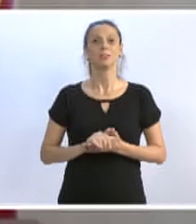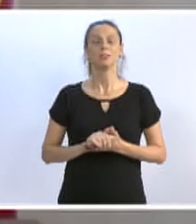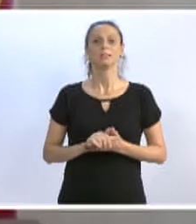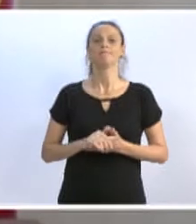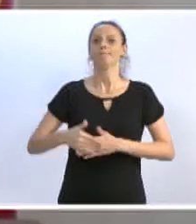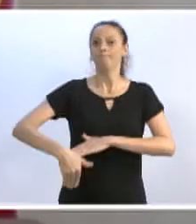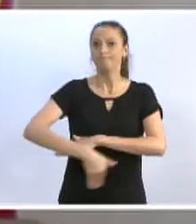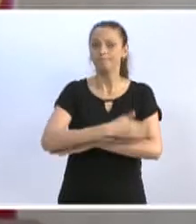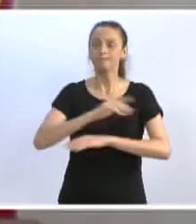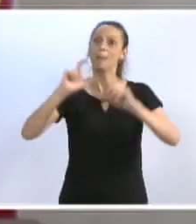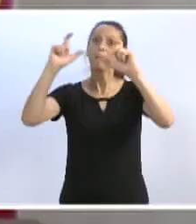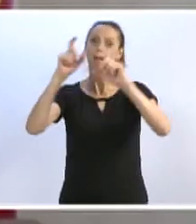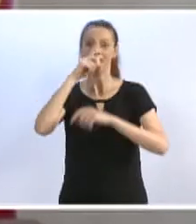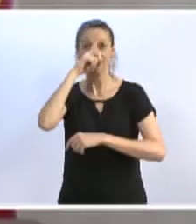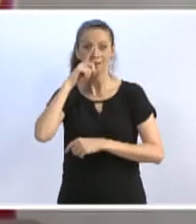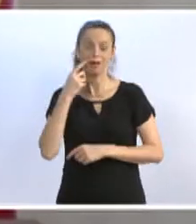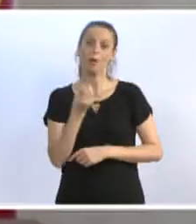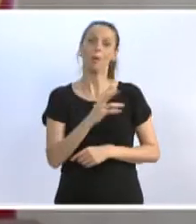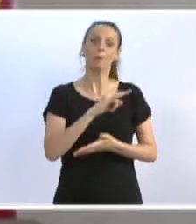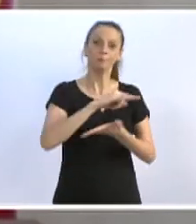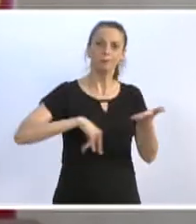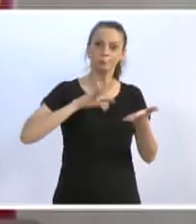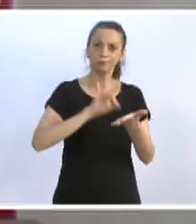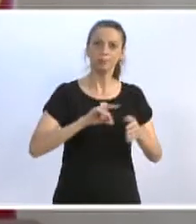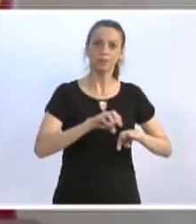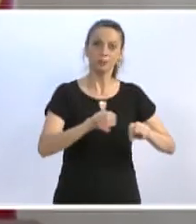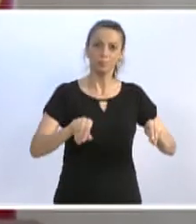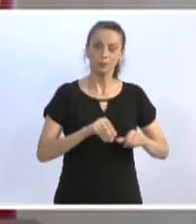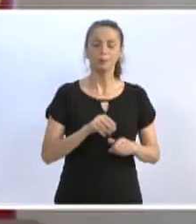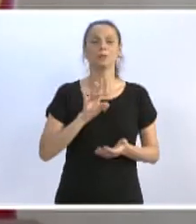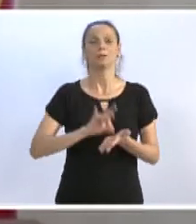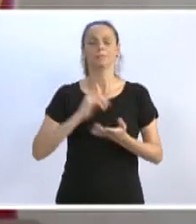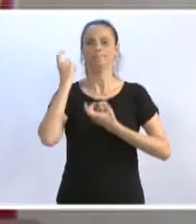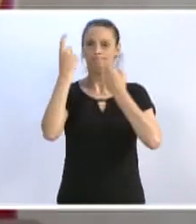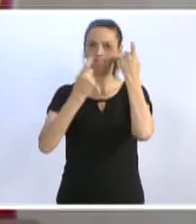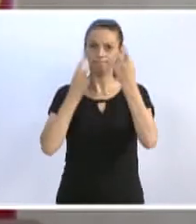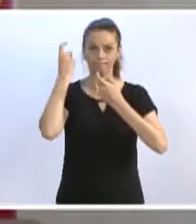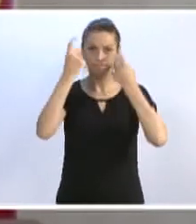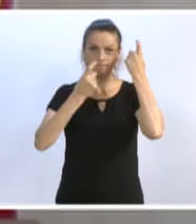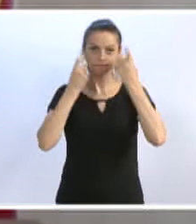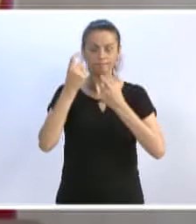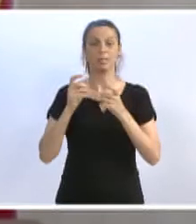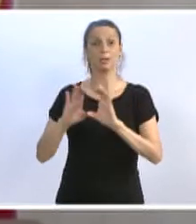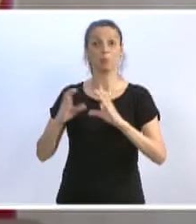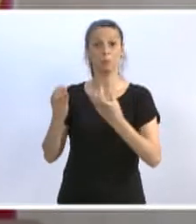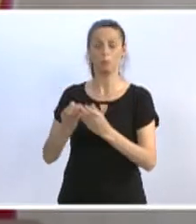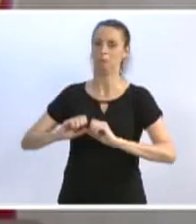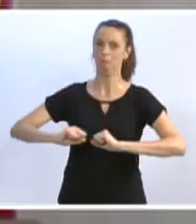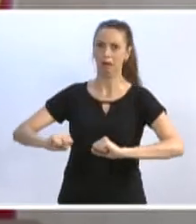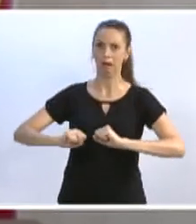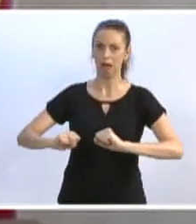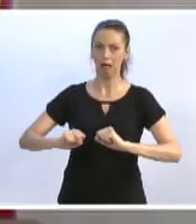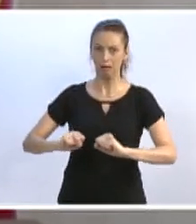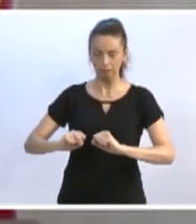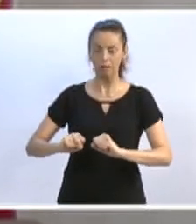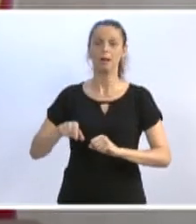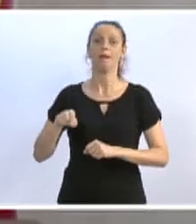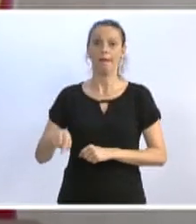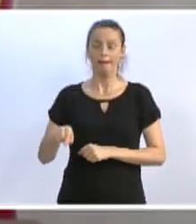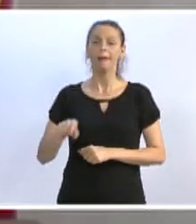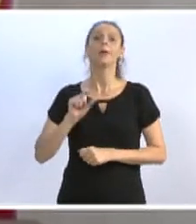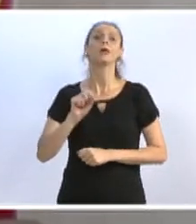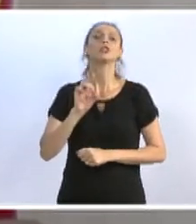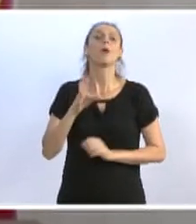placa amarela da regulação fundiária realmente nos preocupa muito a comunidade indignada a comunidade que é lembrada